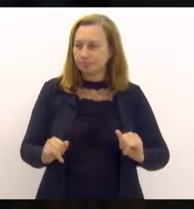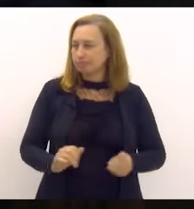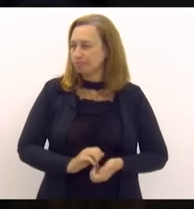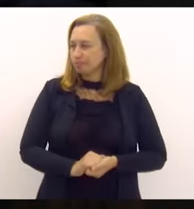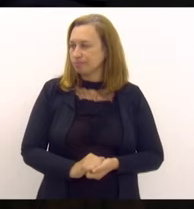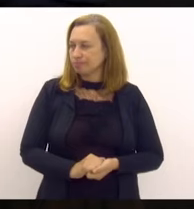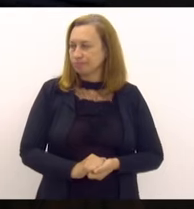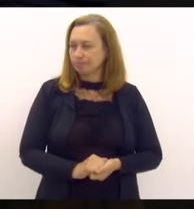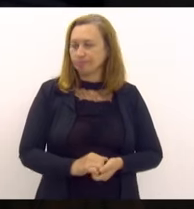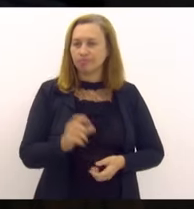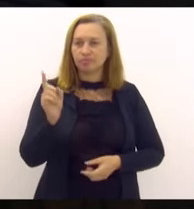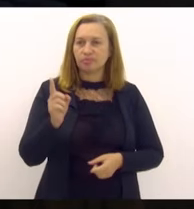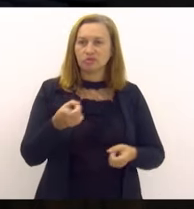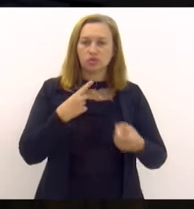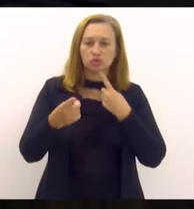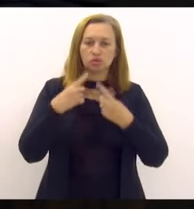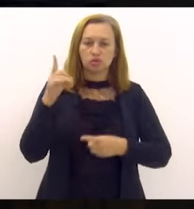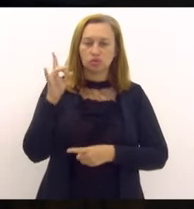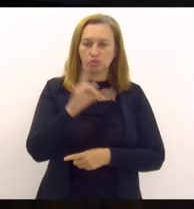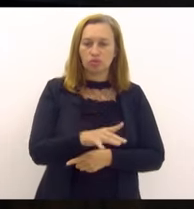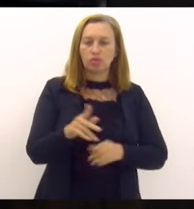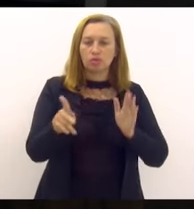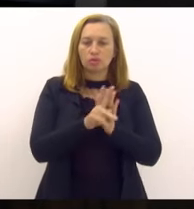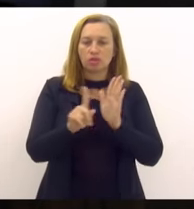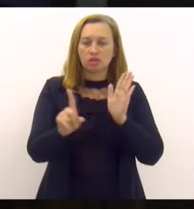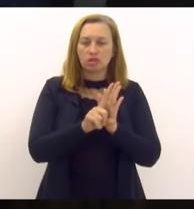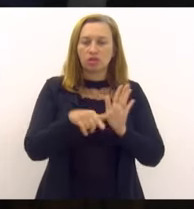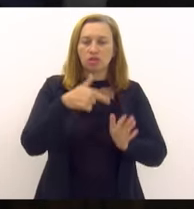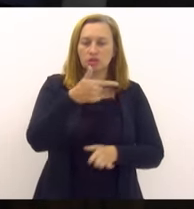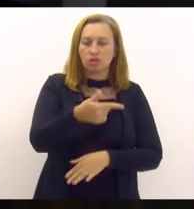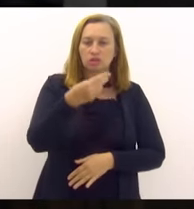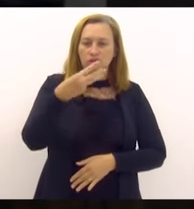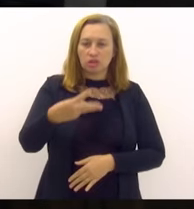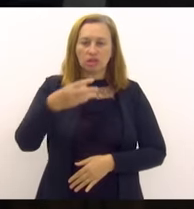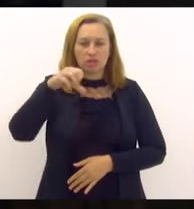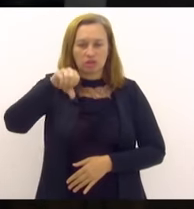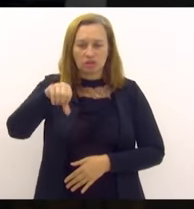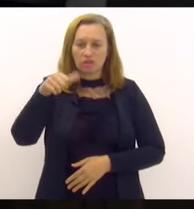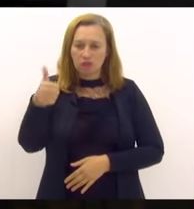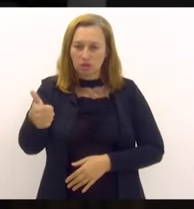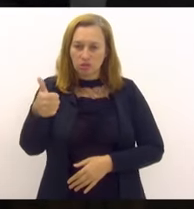de urgência, em discussão única, projeto de lei número